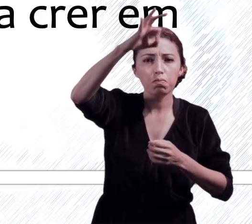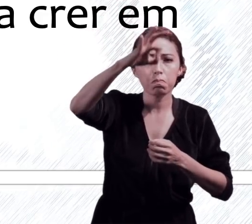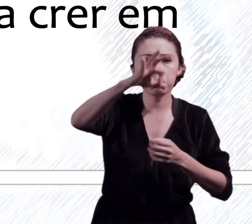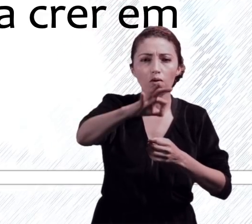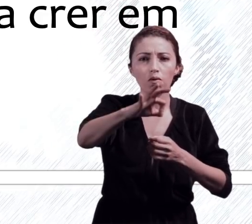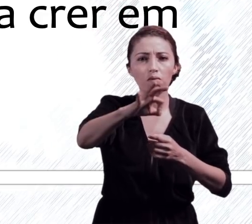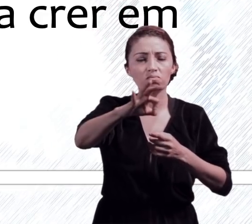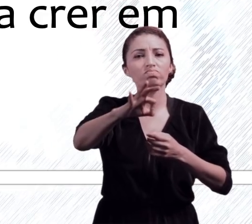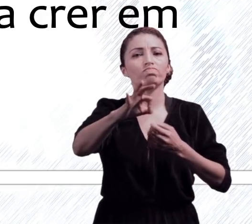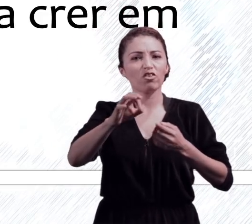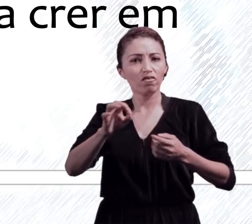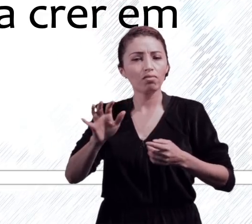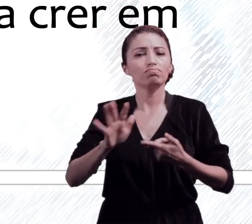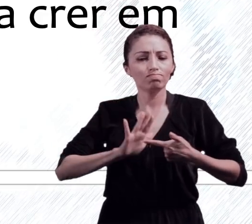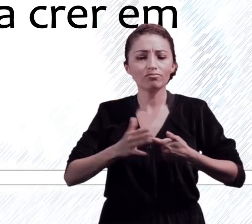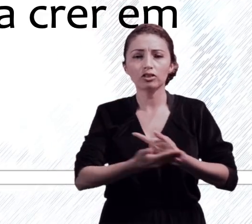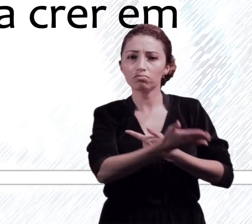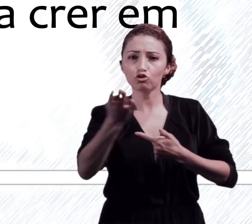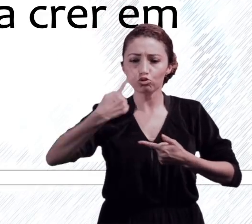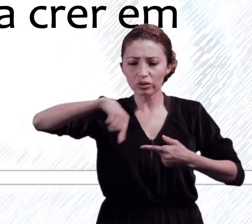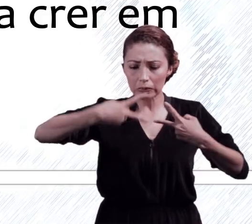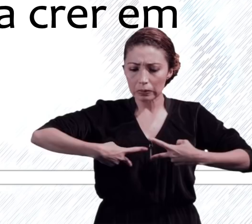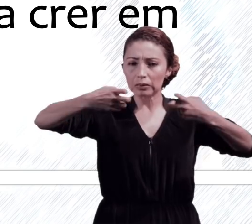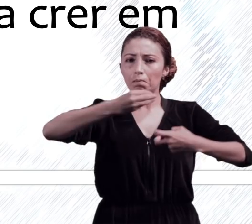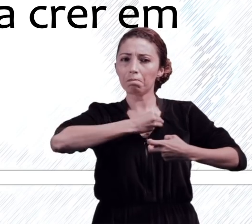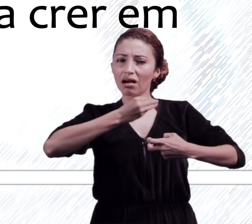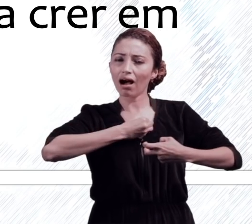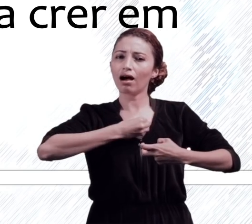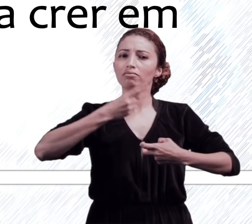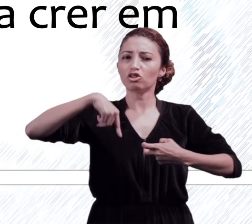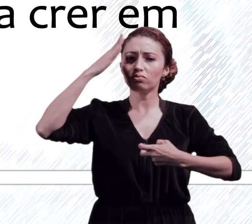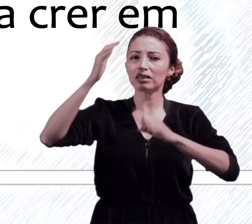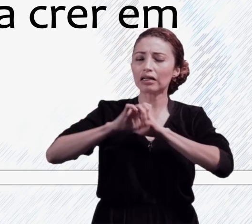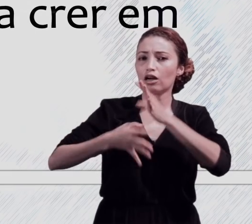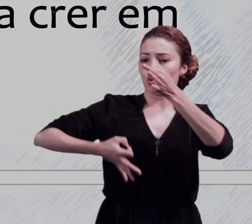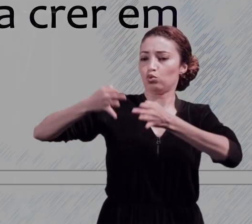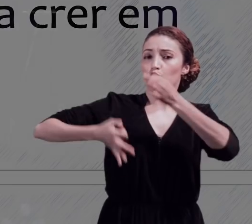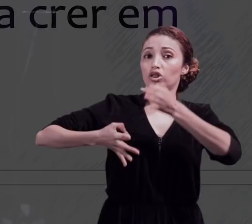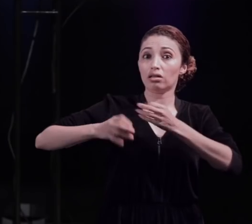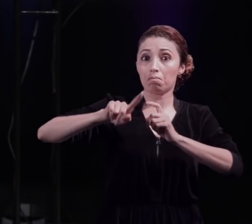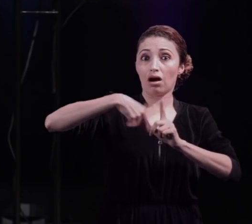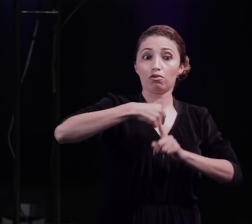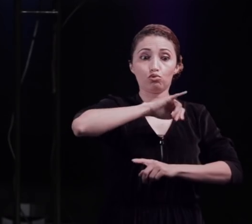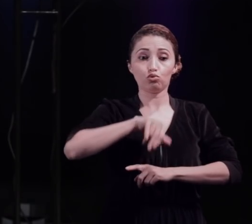convencerá o mundo do pecado, da justiça e do juízo.